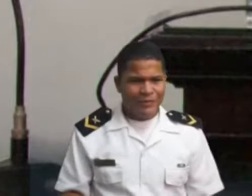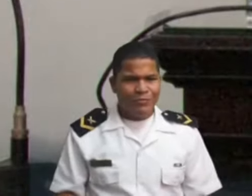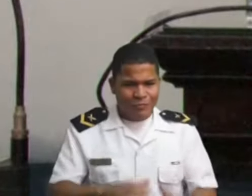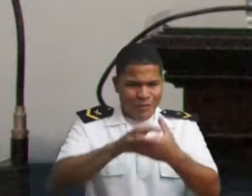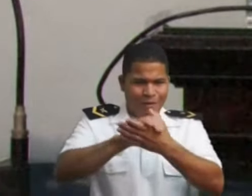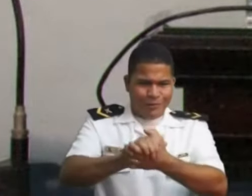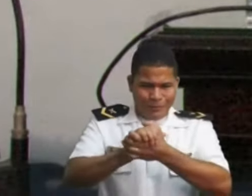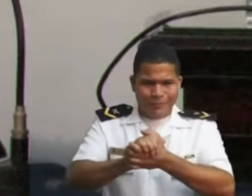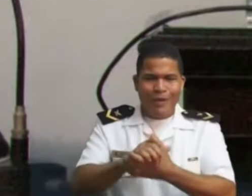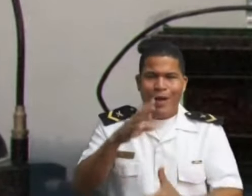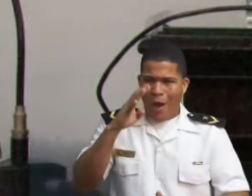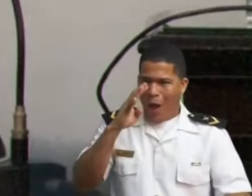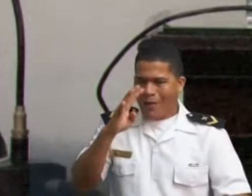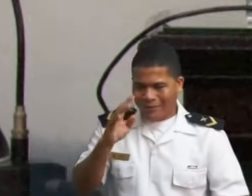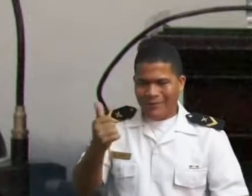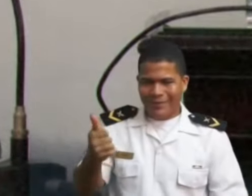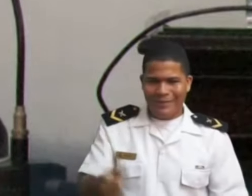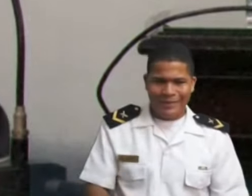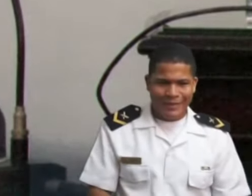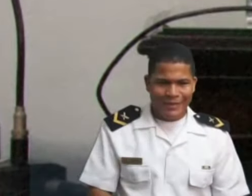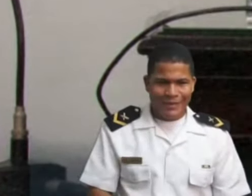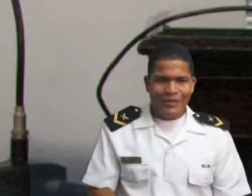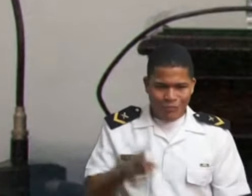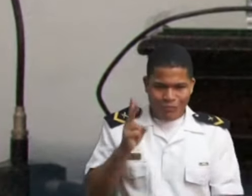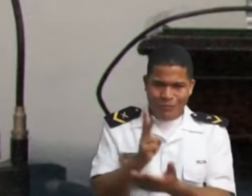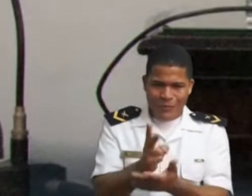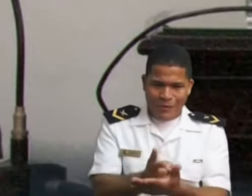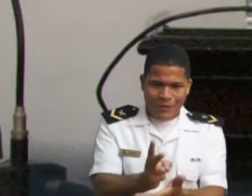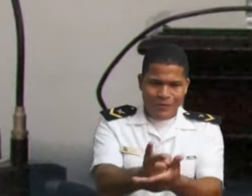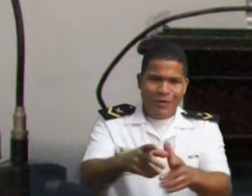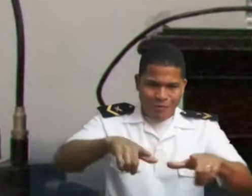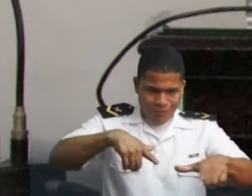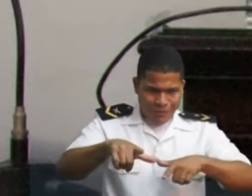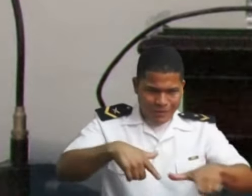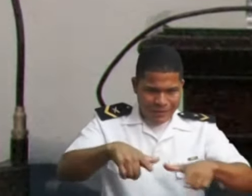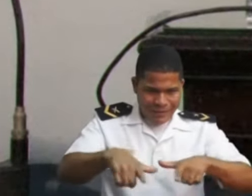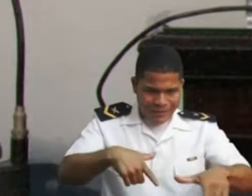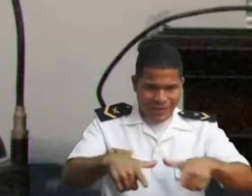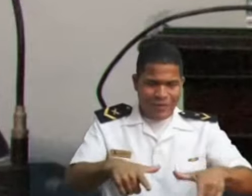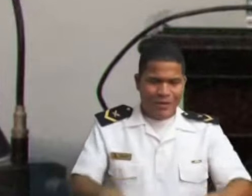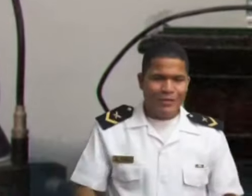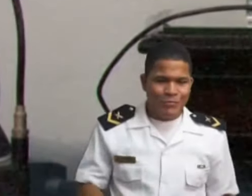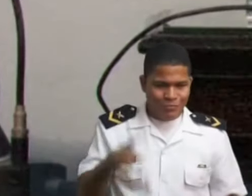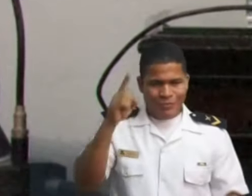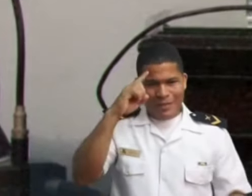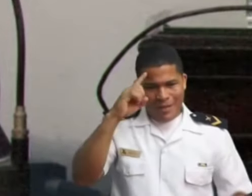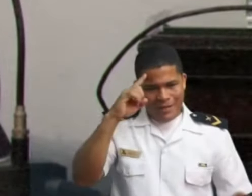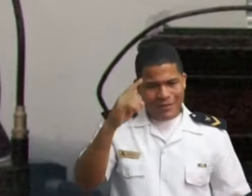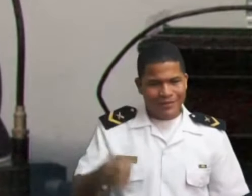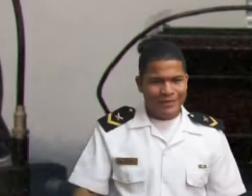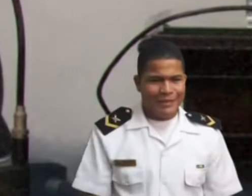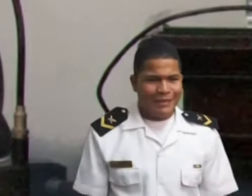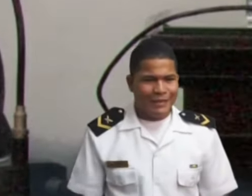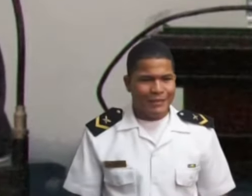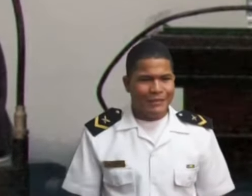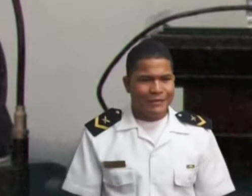apreço e que prossigamos o nosso trabalho sempre com harmonia no nosso dia a dia.